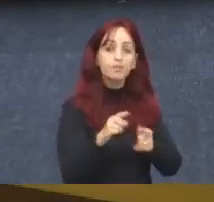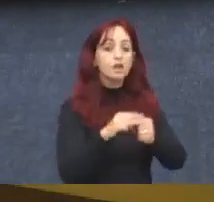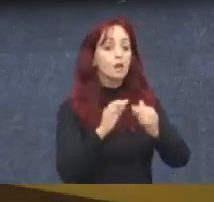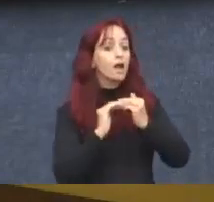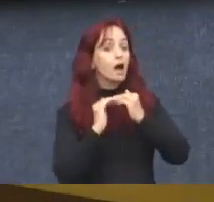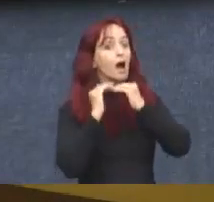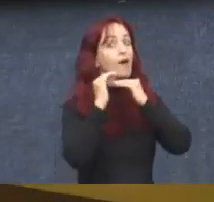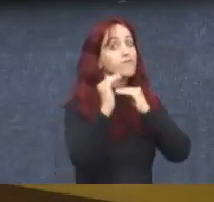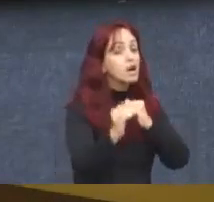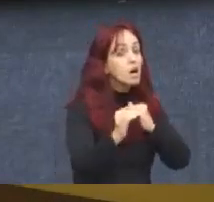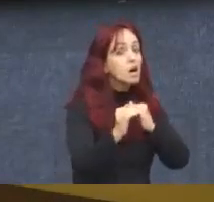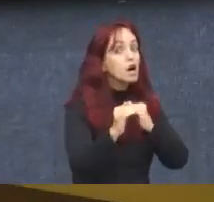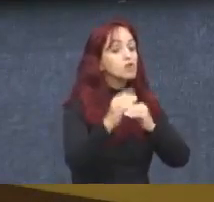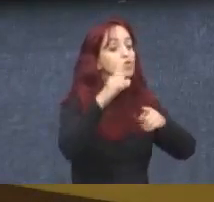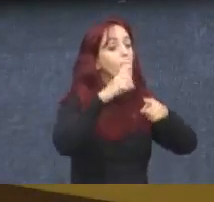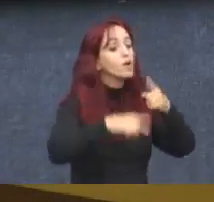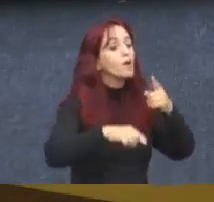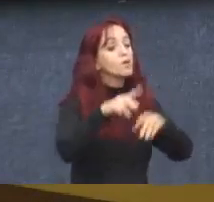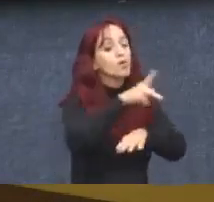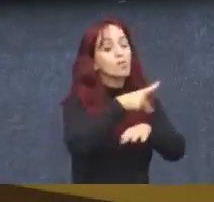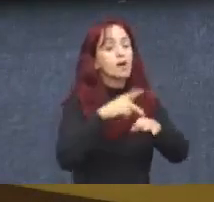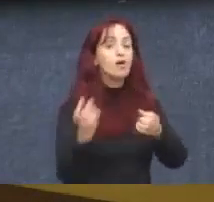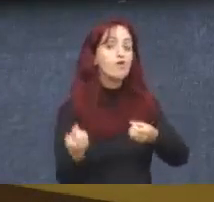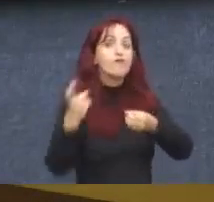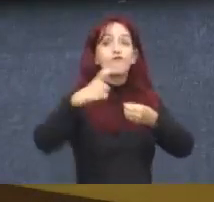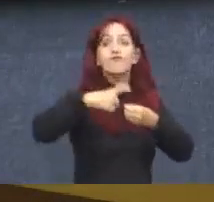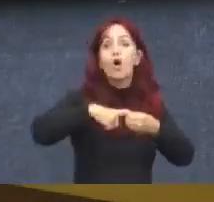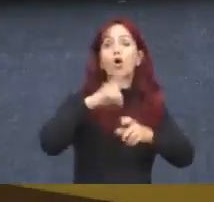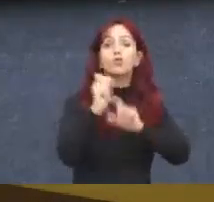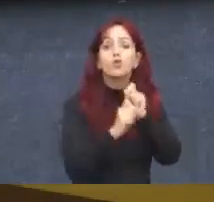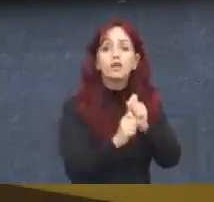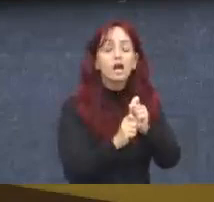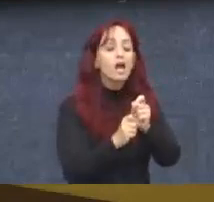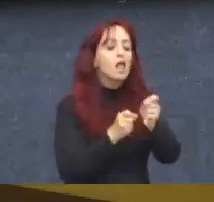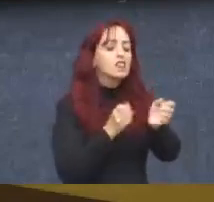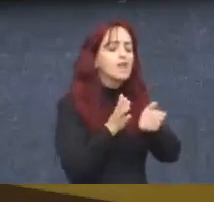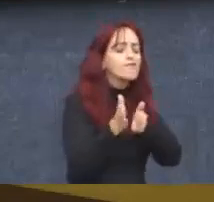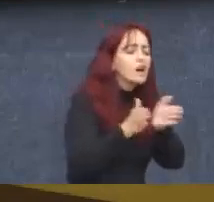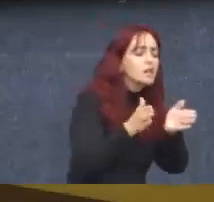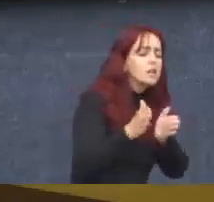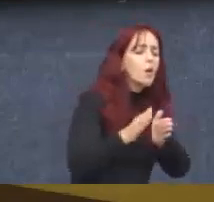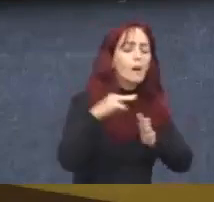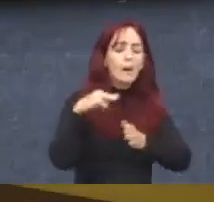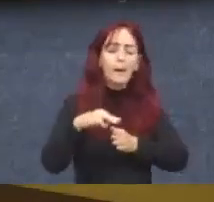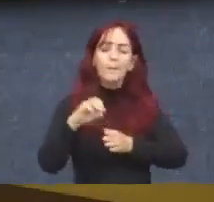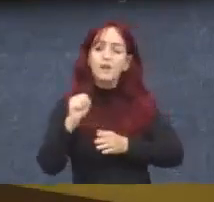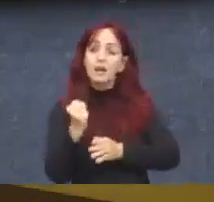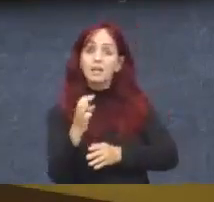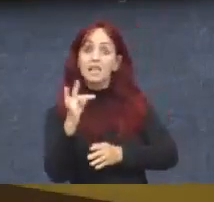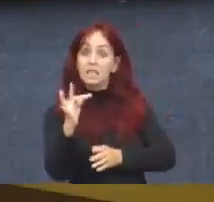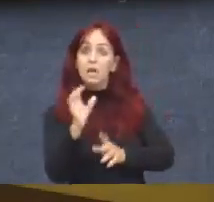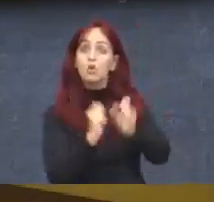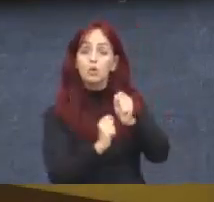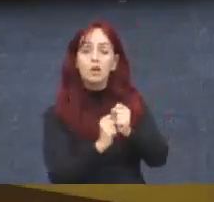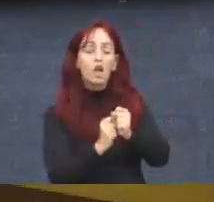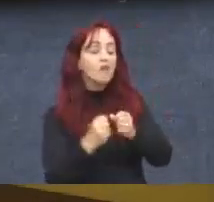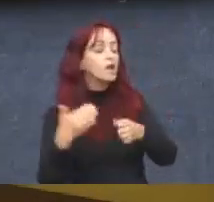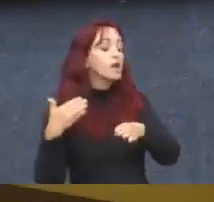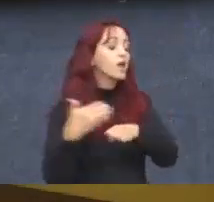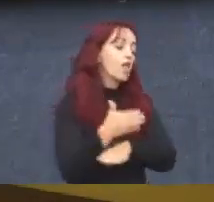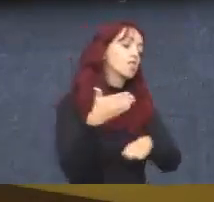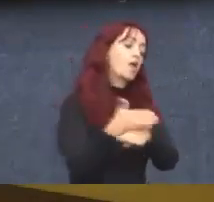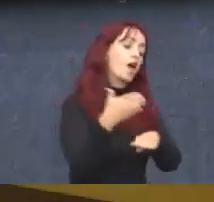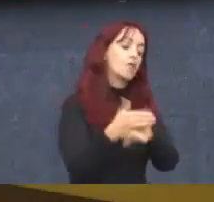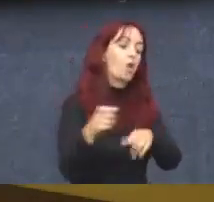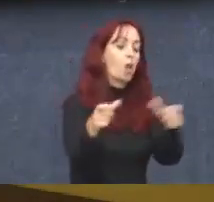na censura do país. Volta das invasões do MST. Todo dia agora no noticiário nós